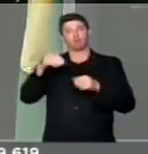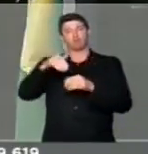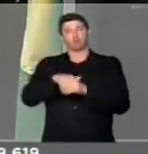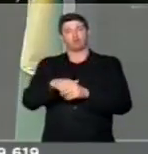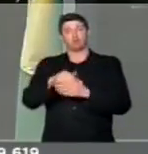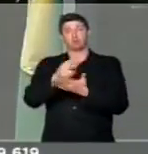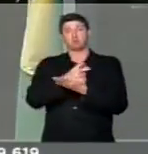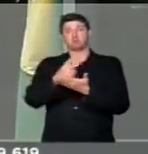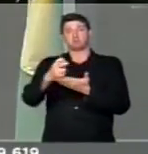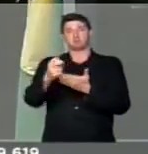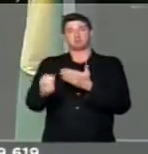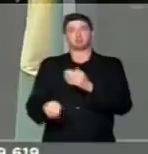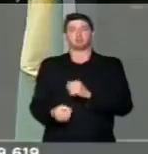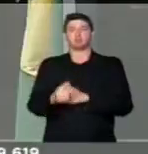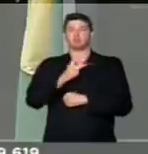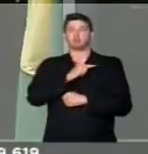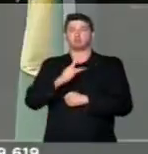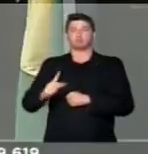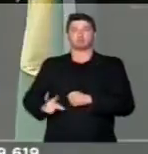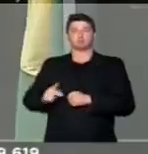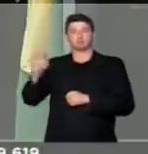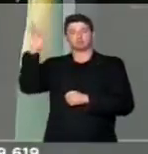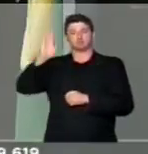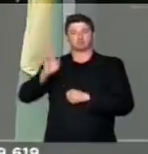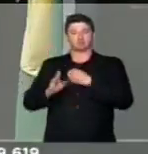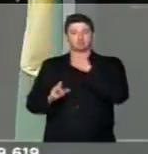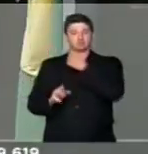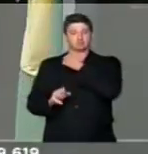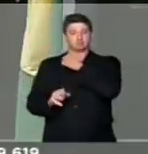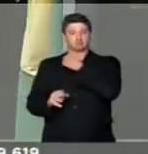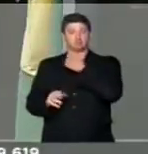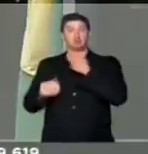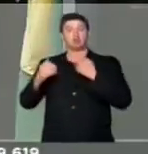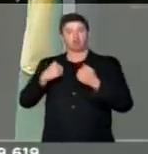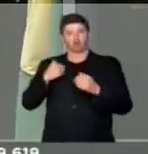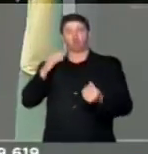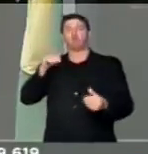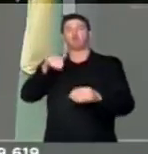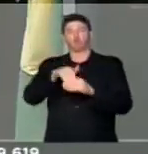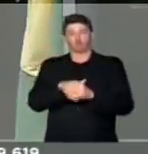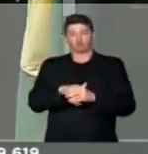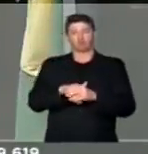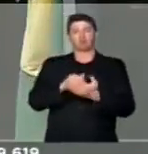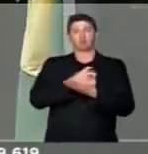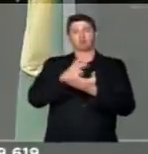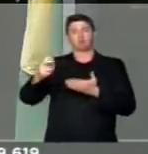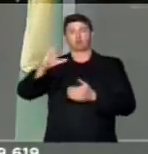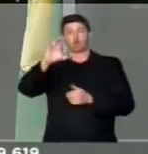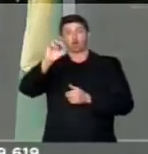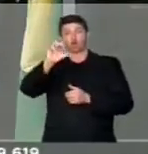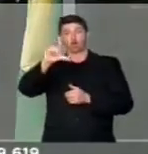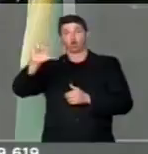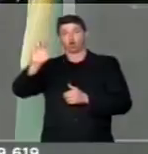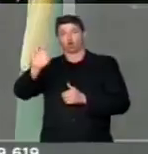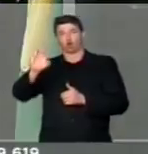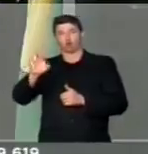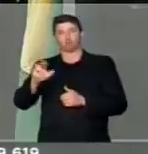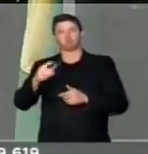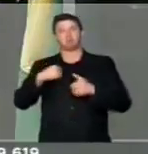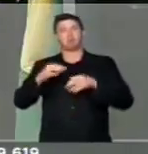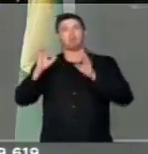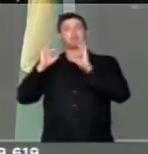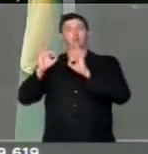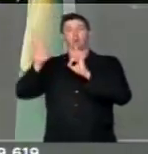de impeachment de um presidente da República. Votei o processo de impeachment de Collor e acertei